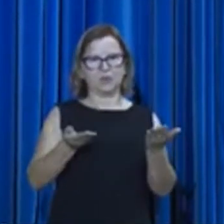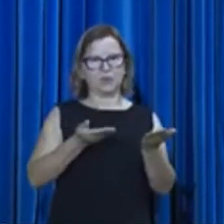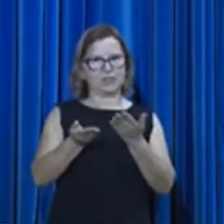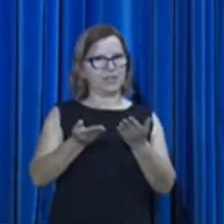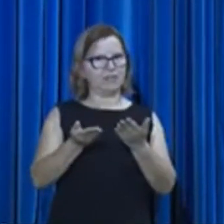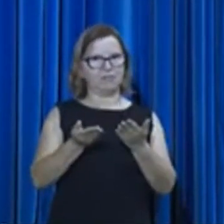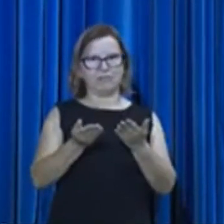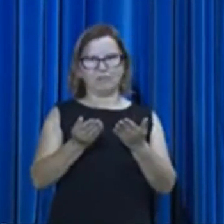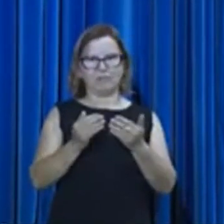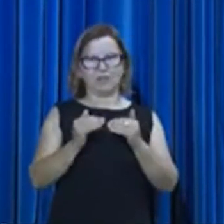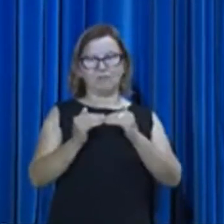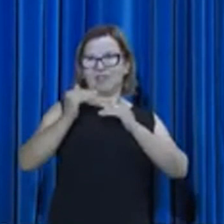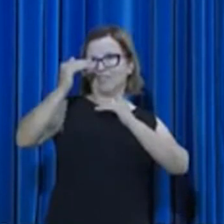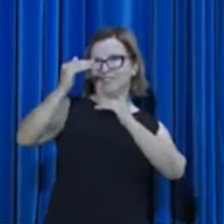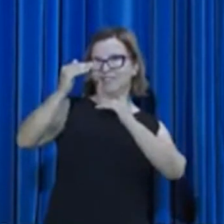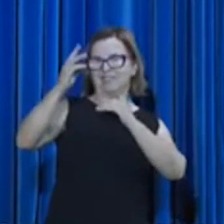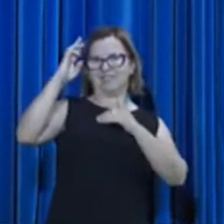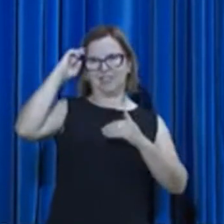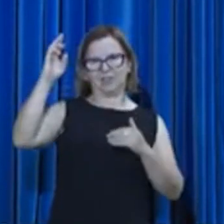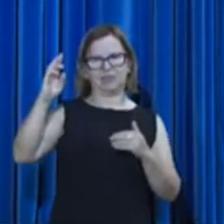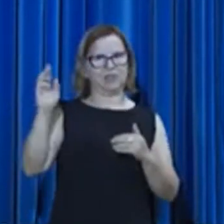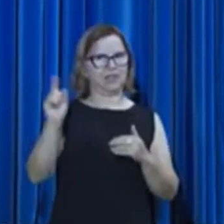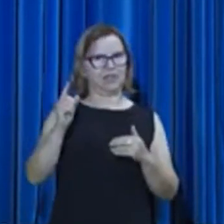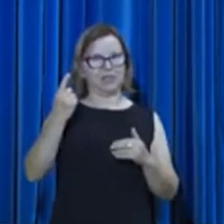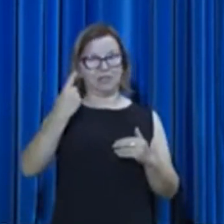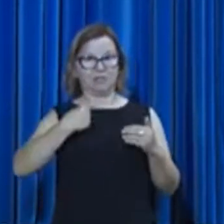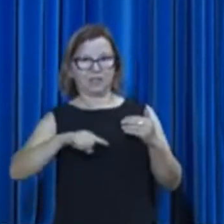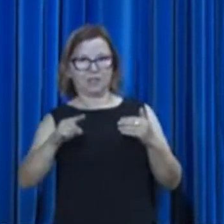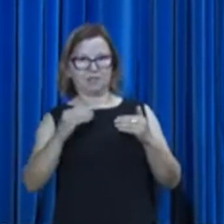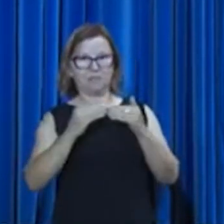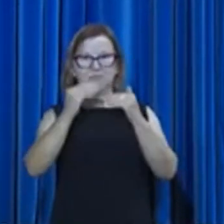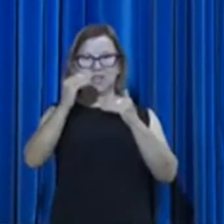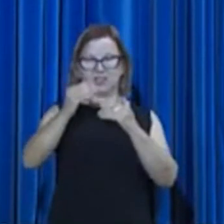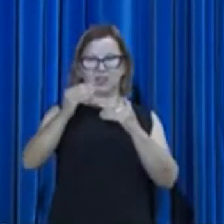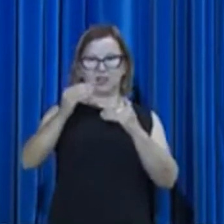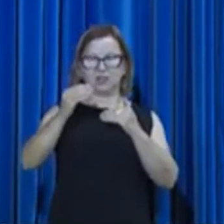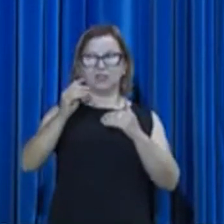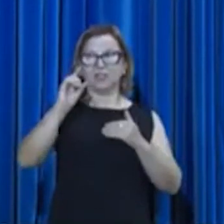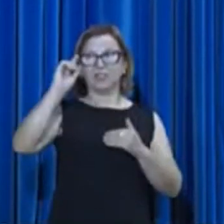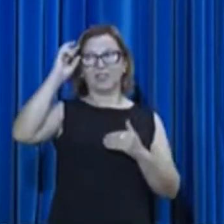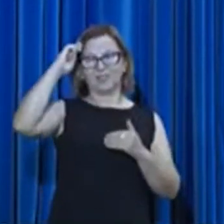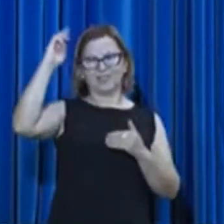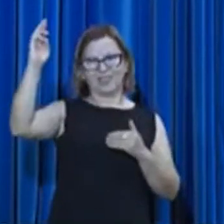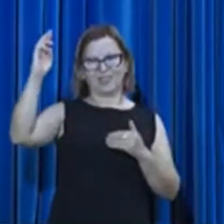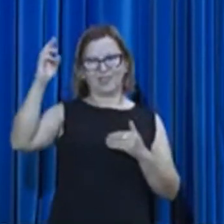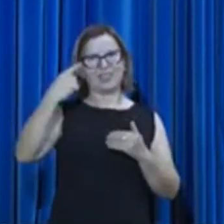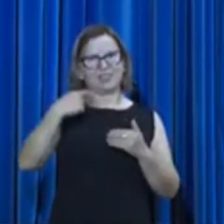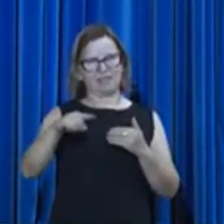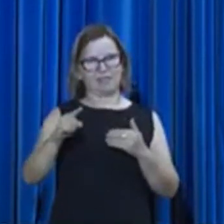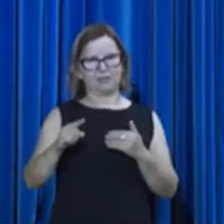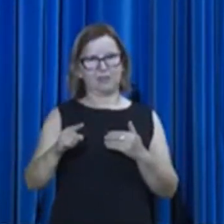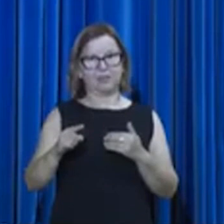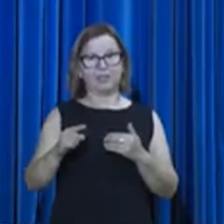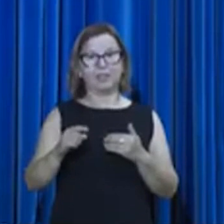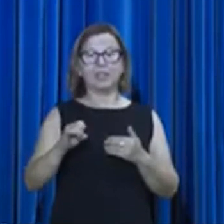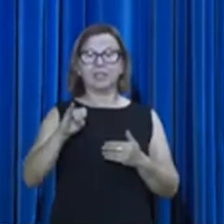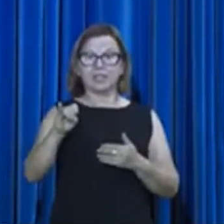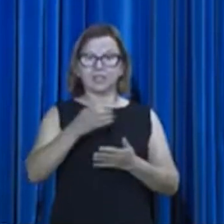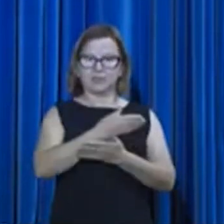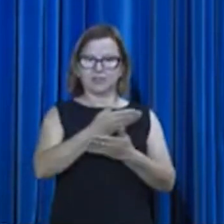senhor, nem o enviado maior do que aquele que o enviou. Ora, se sabeis estas